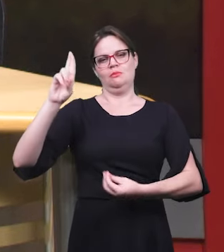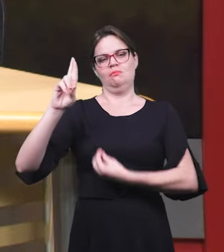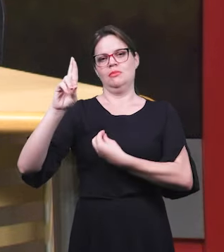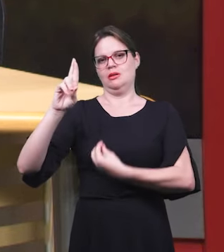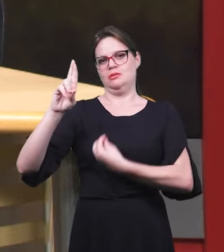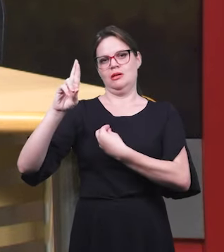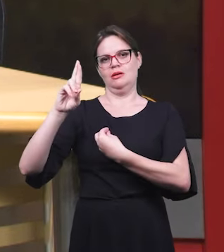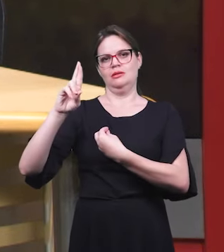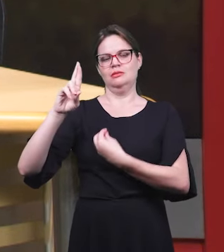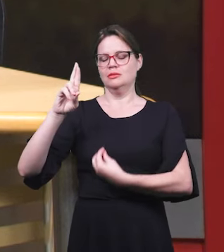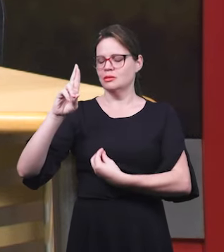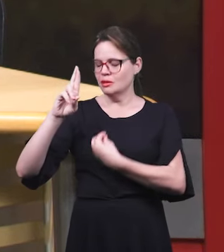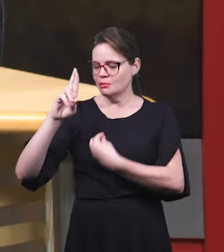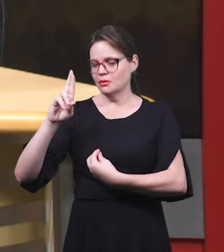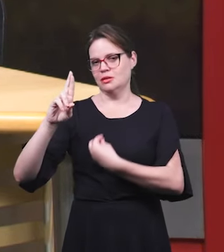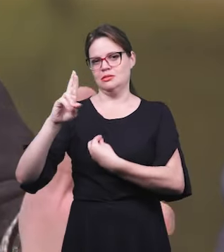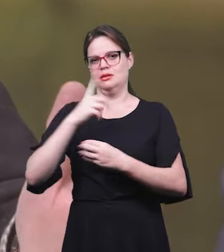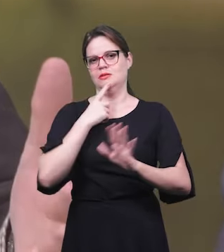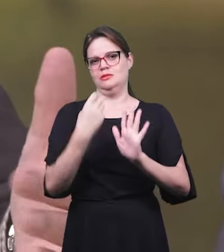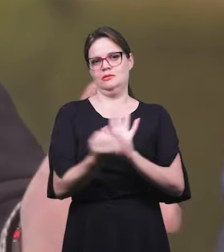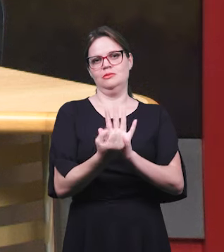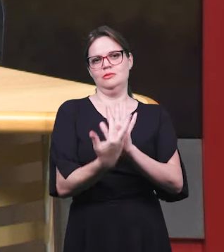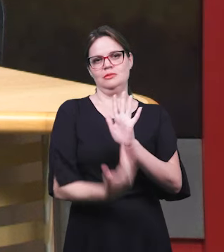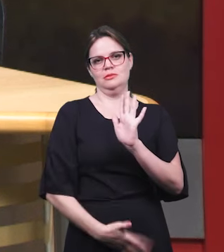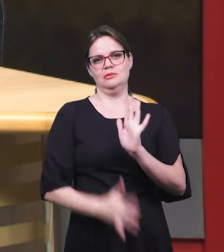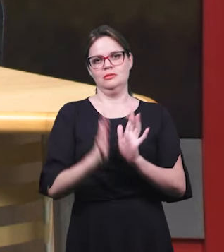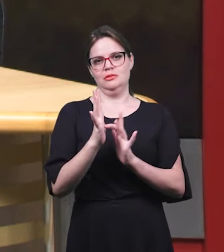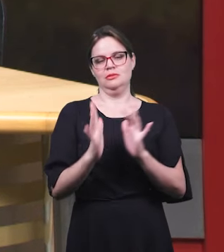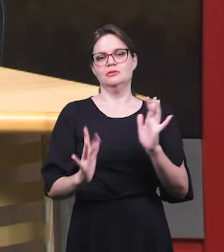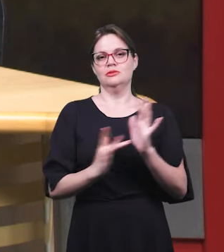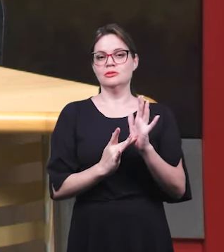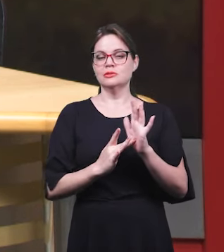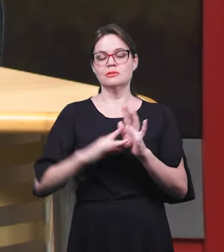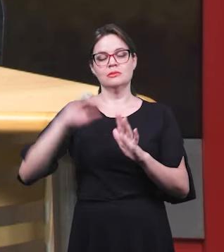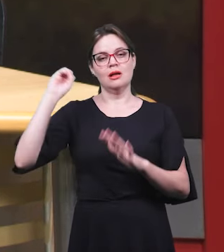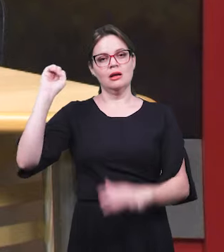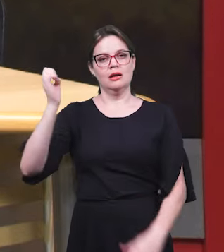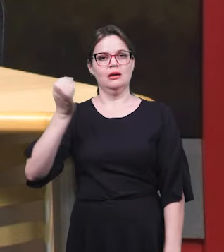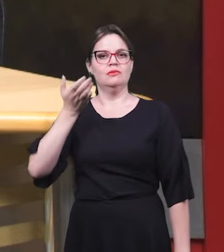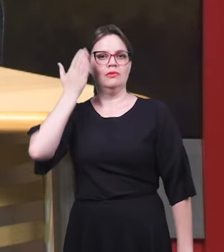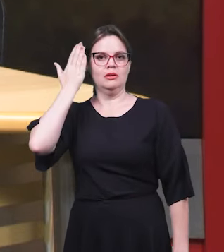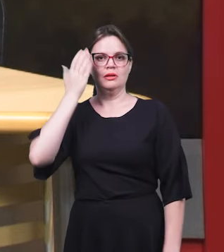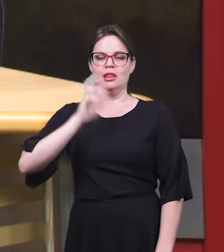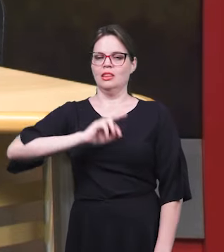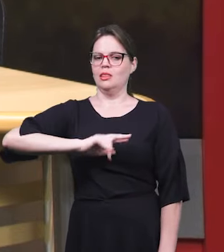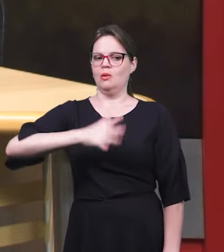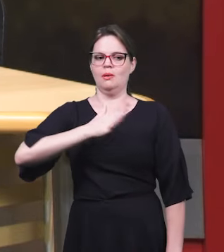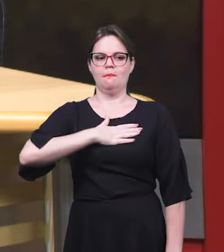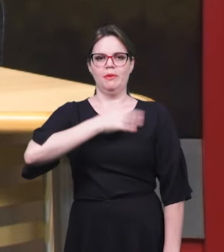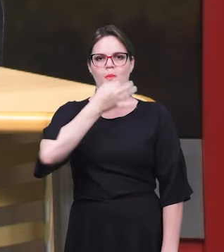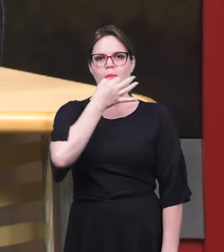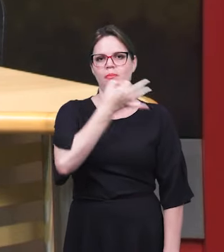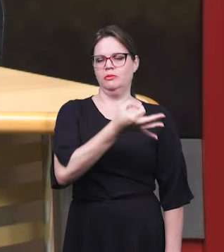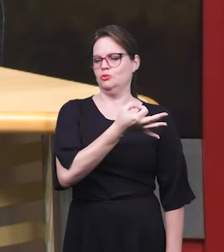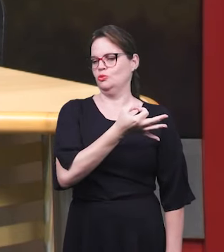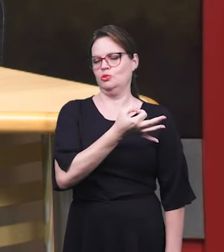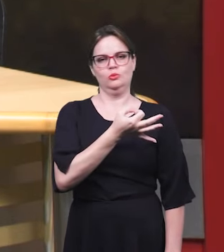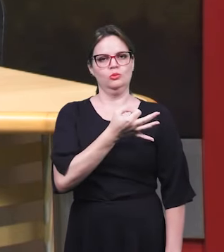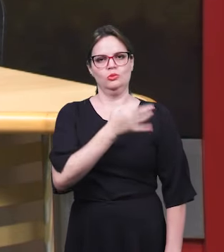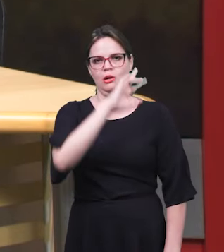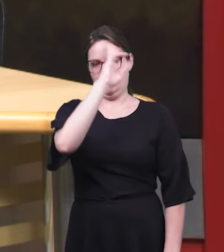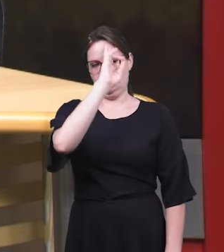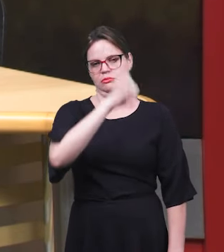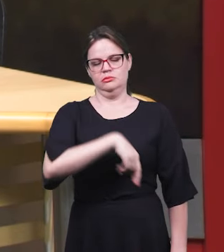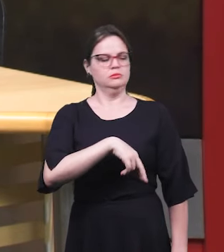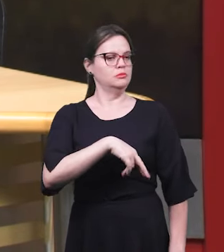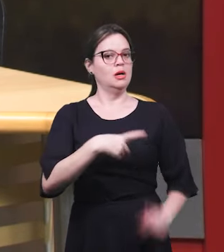presente, o fio de escarlate está presente. É o sangue de Quer Jesus. dizer, é o sangue de Jesus, é a revelação, não é a interpretação, mas sim é